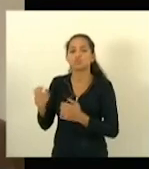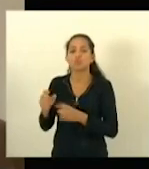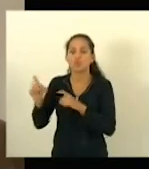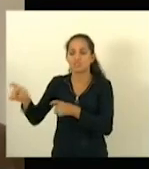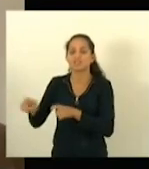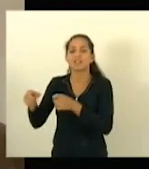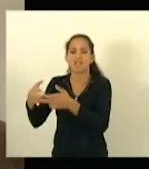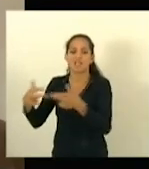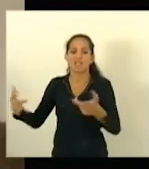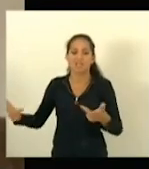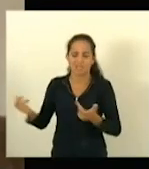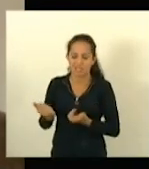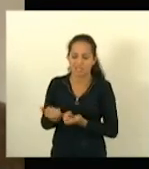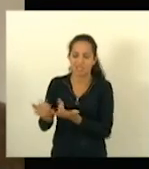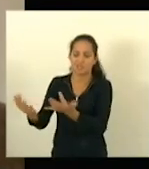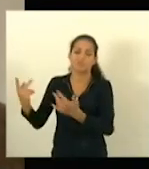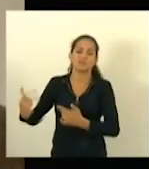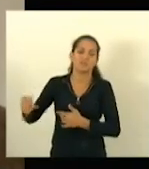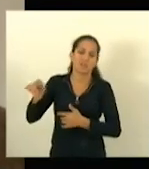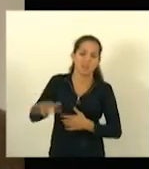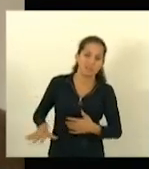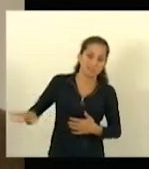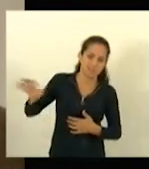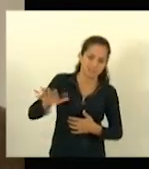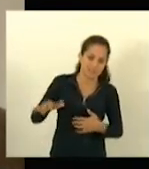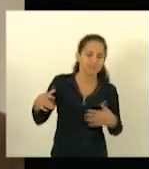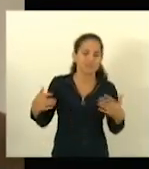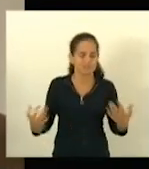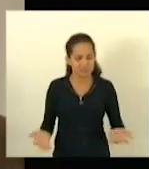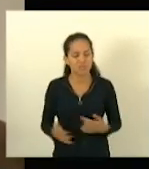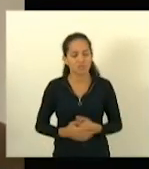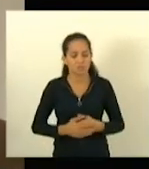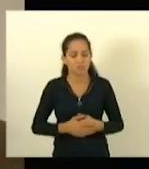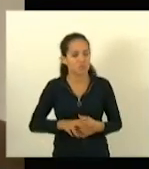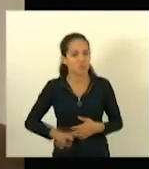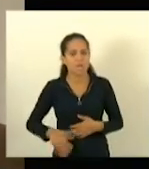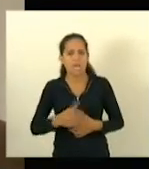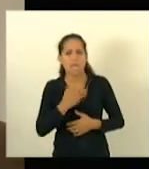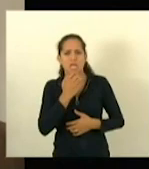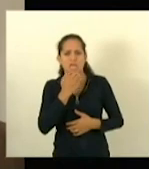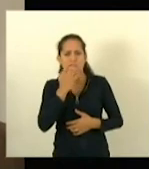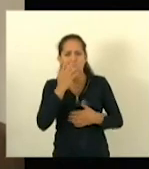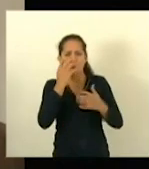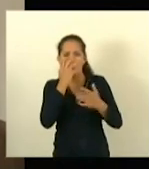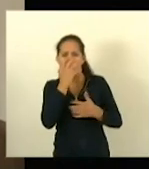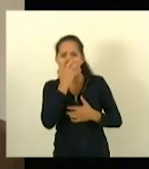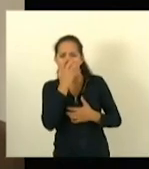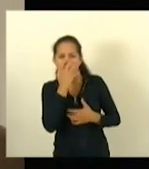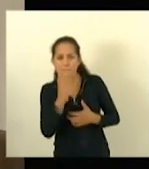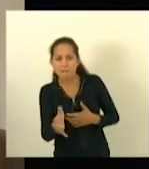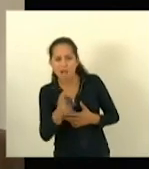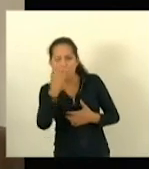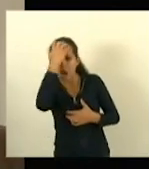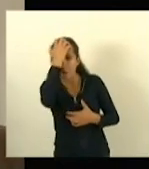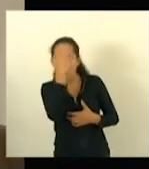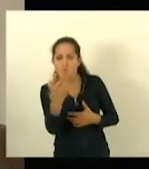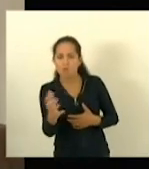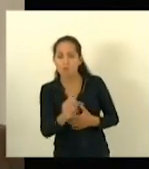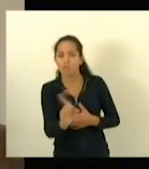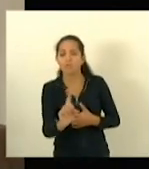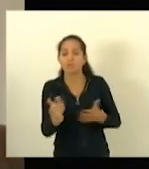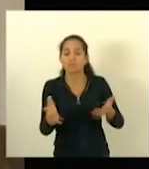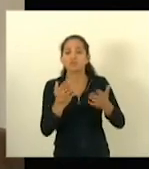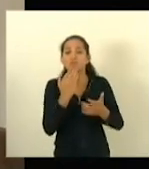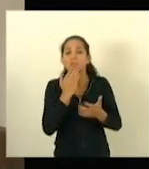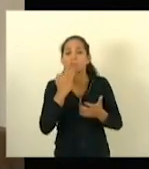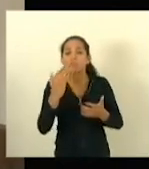apelo Não significa, como eu disse Que estamos querendo culpar Quem quer que seja Pelo contrário Nós estamos pedindo